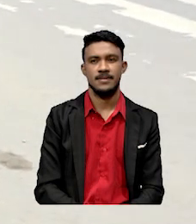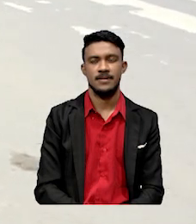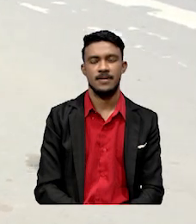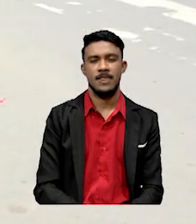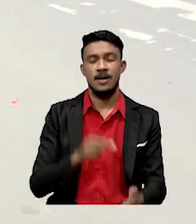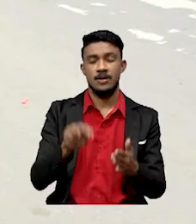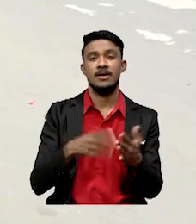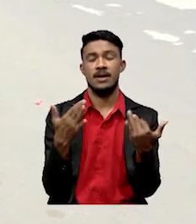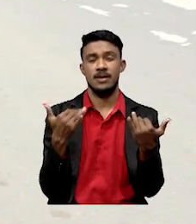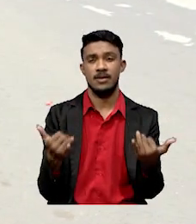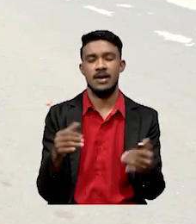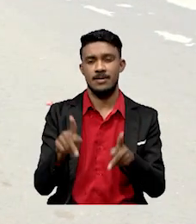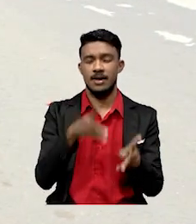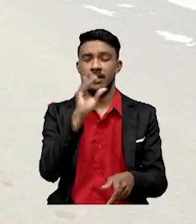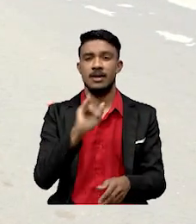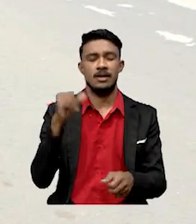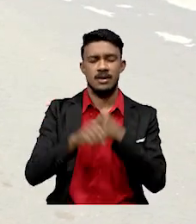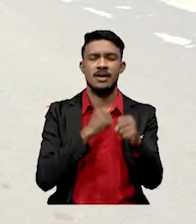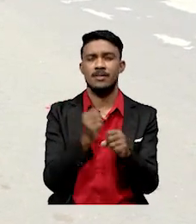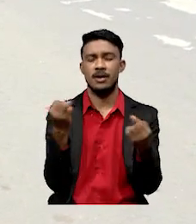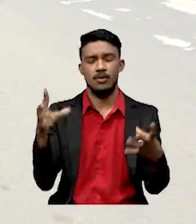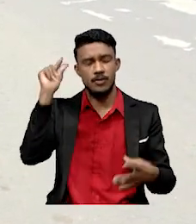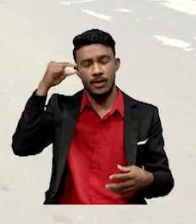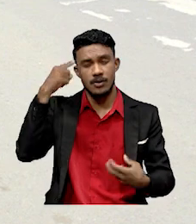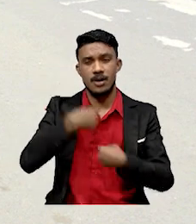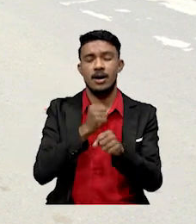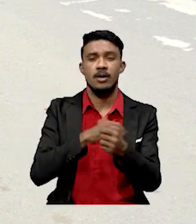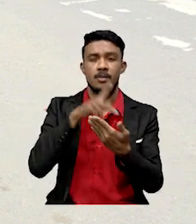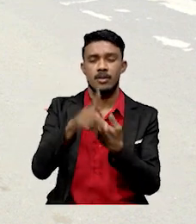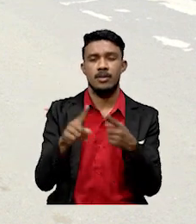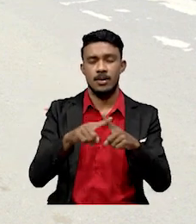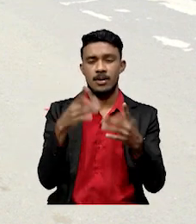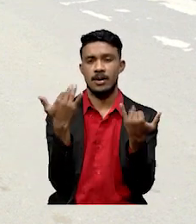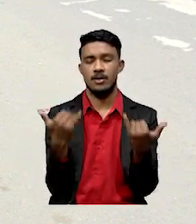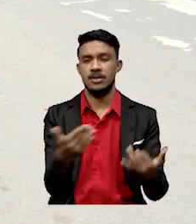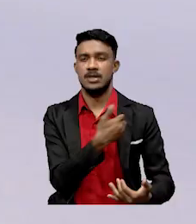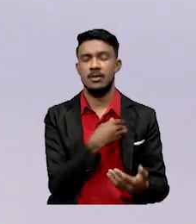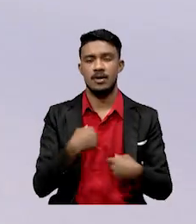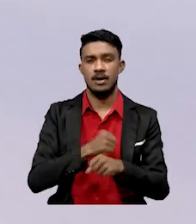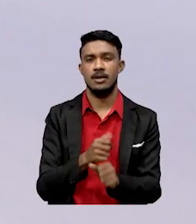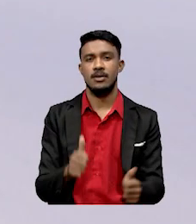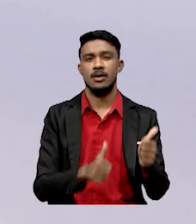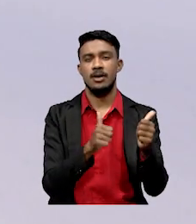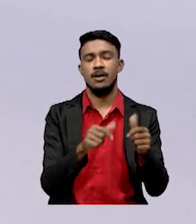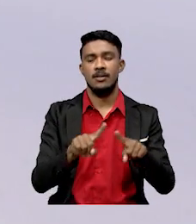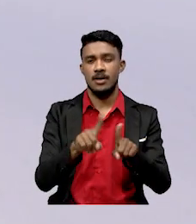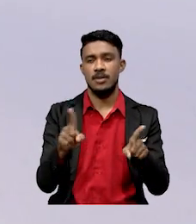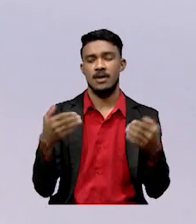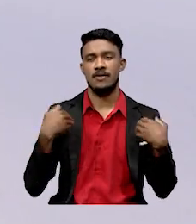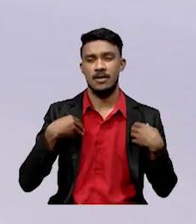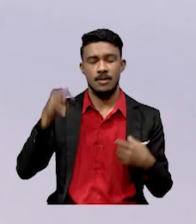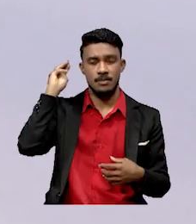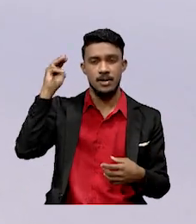Dan emak realidade di Capital Dili. Tidak barakona governo halo plano, mai beto agora se dau ke implementação. Mas que o Ministério